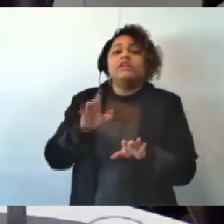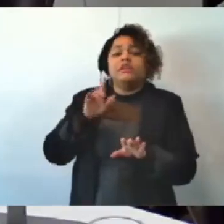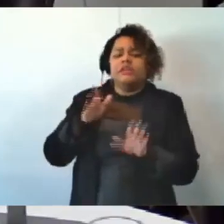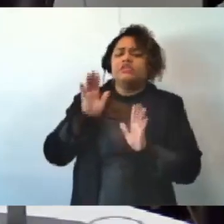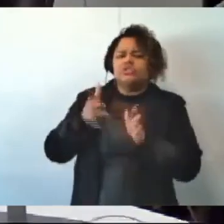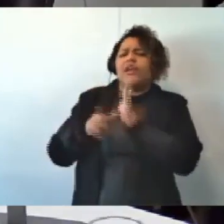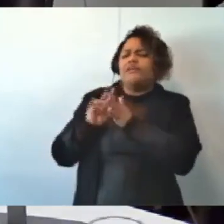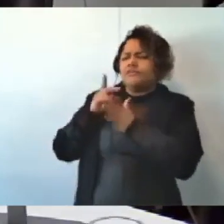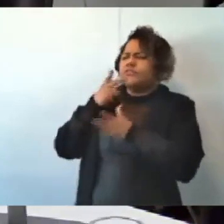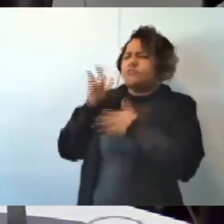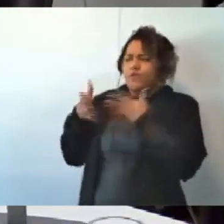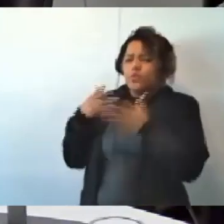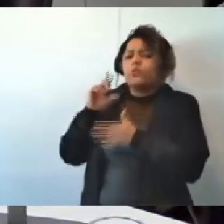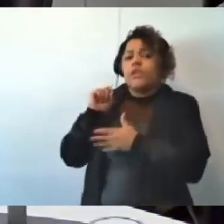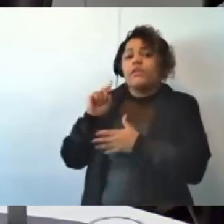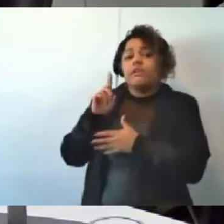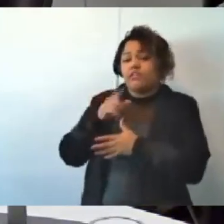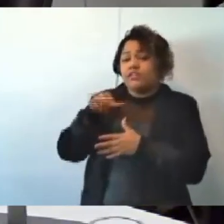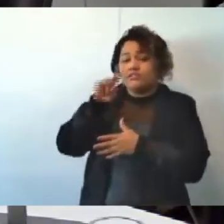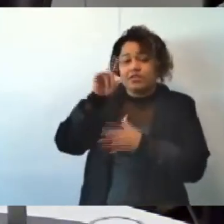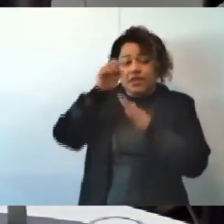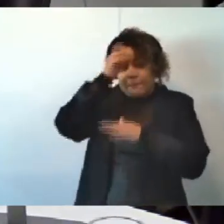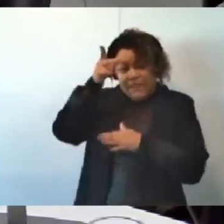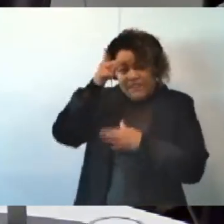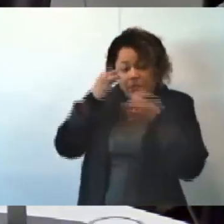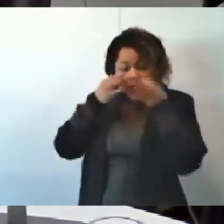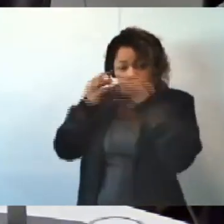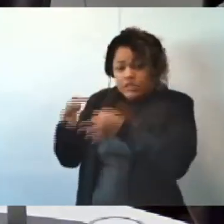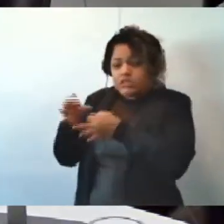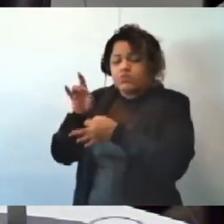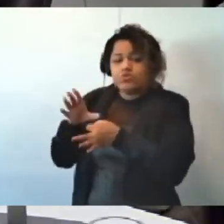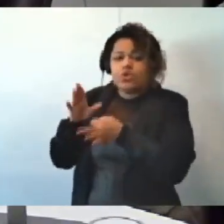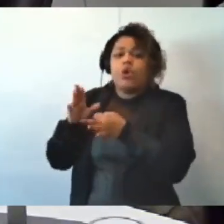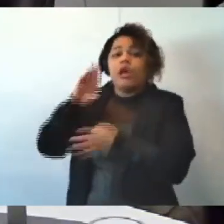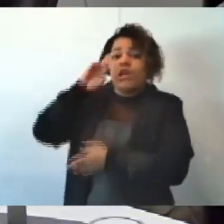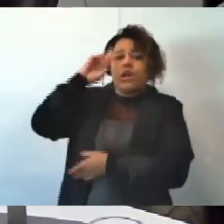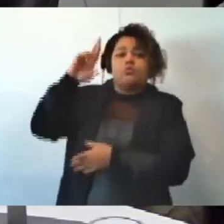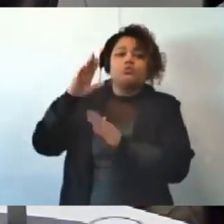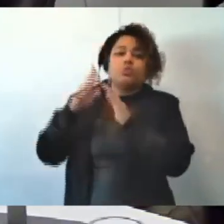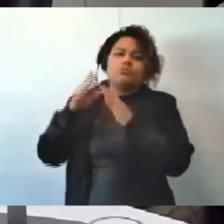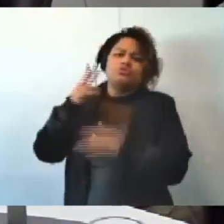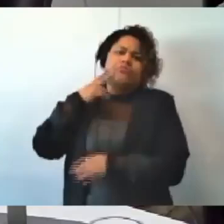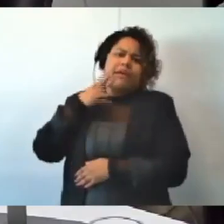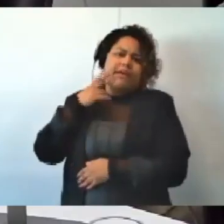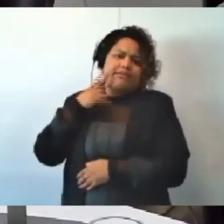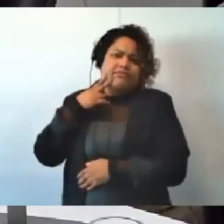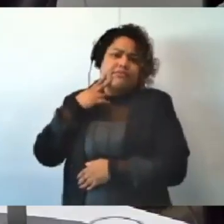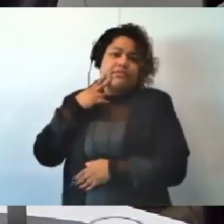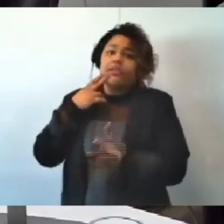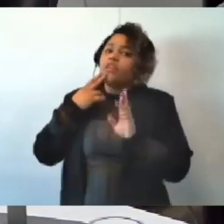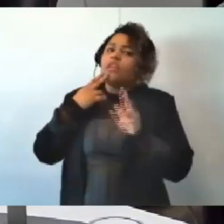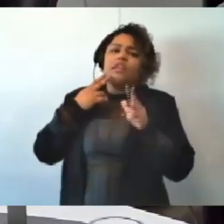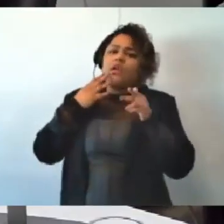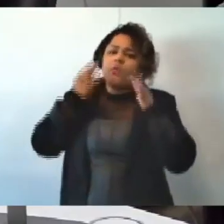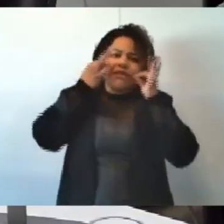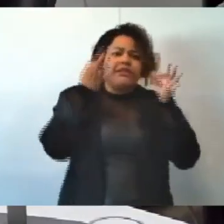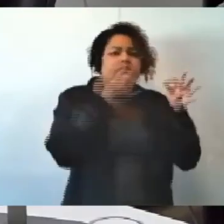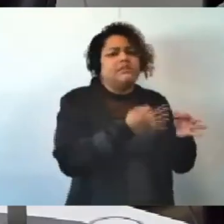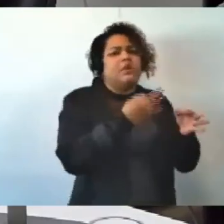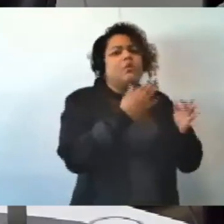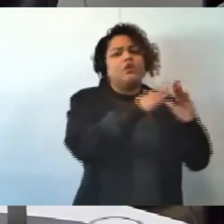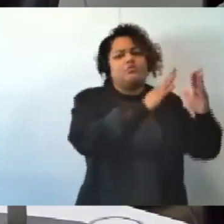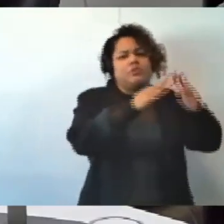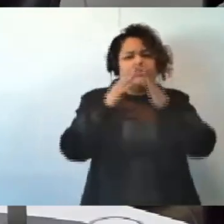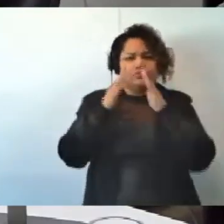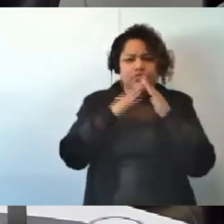vale nada. Nós mesmos juntamos, né, no Ministério Público, um abaixo-assinado com mais de 500 assinaturas. E vai